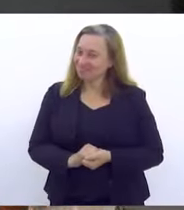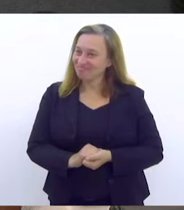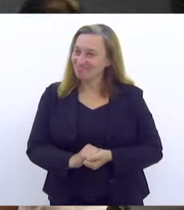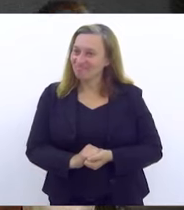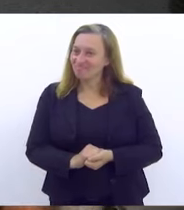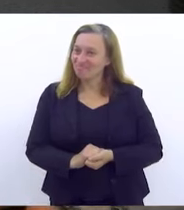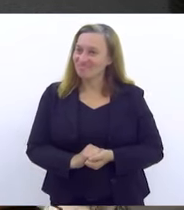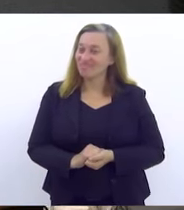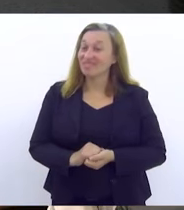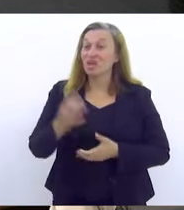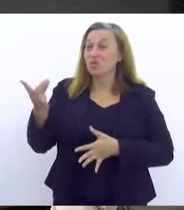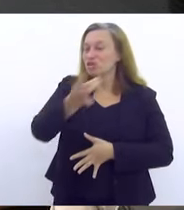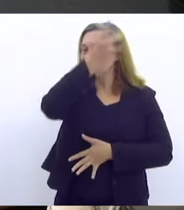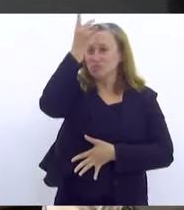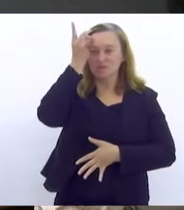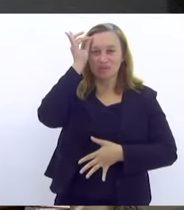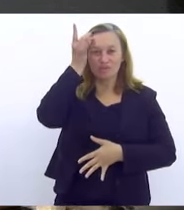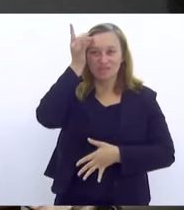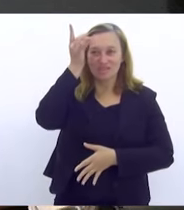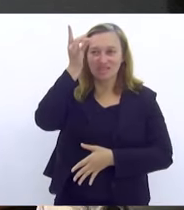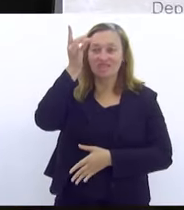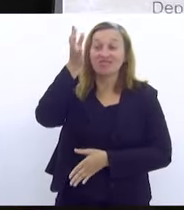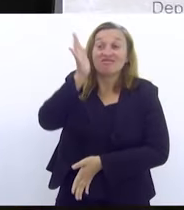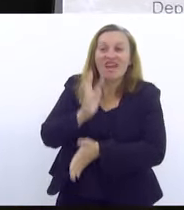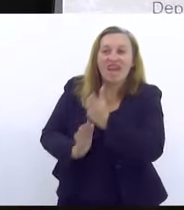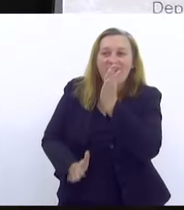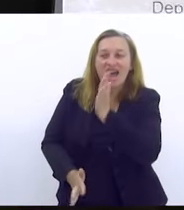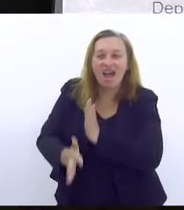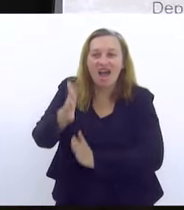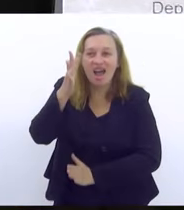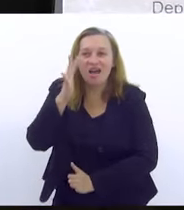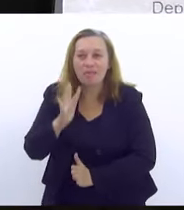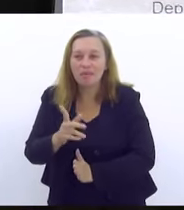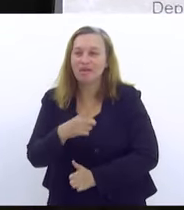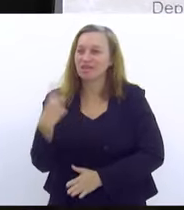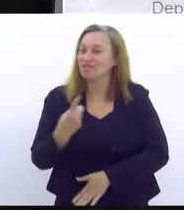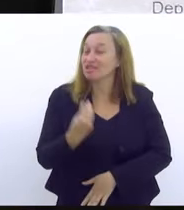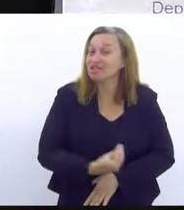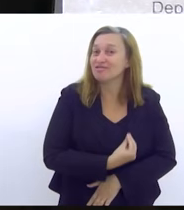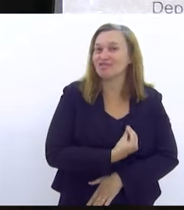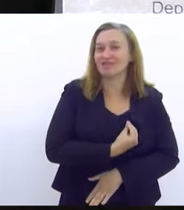essa fonte também jorra na Adecim, essa fonte também jorra na Adeso.